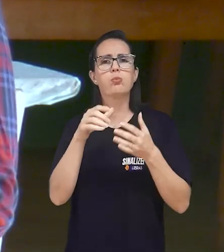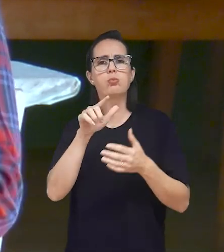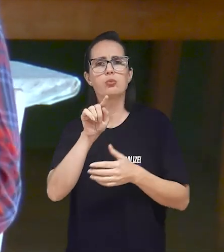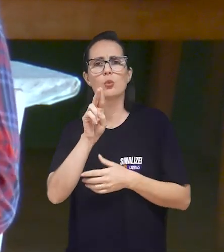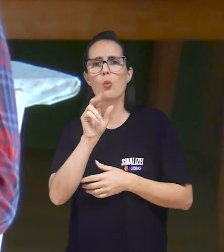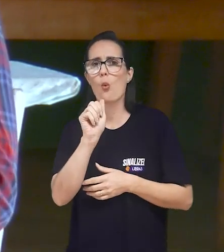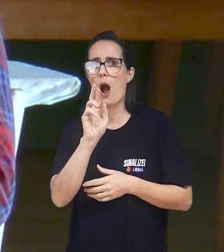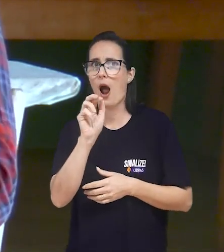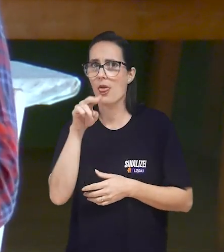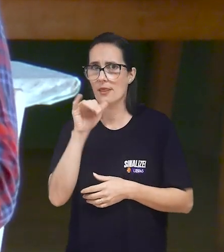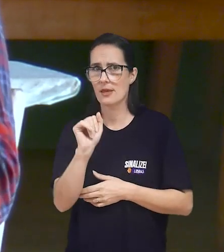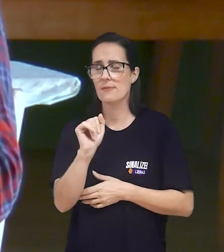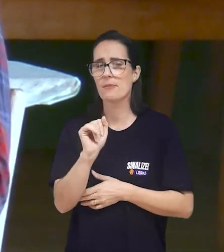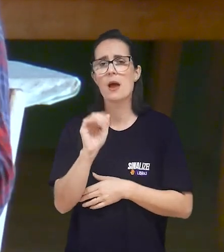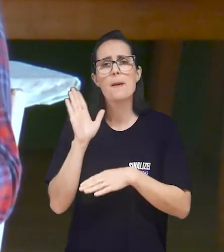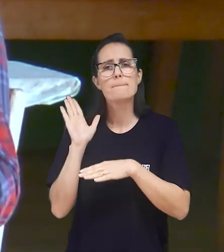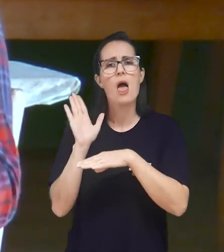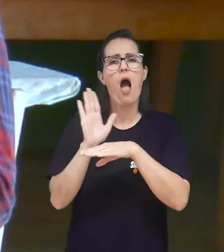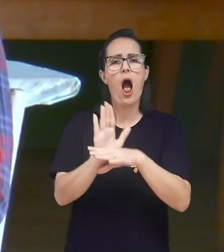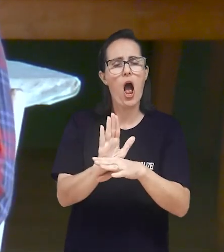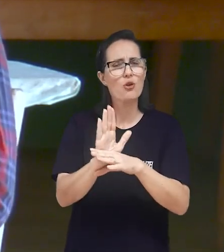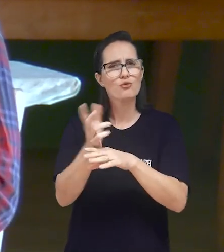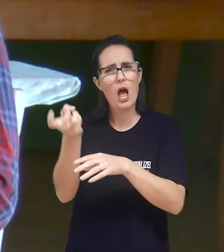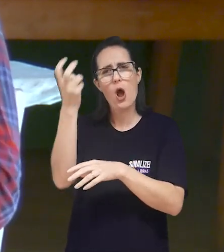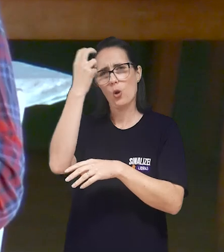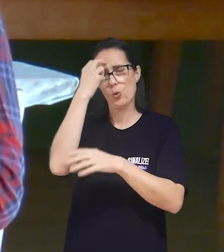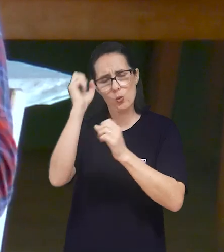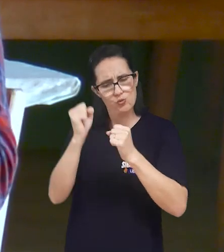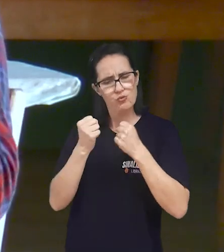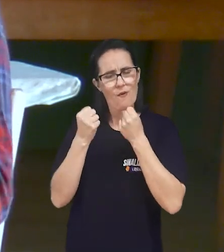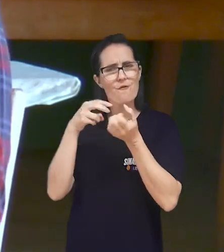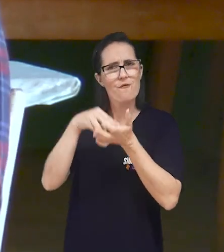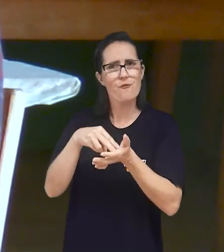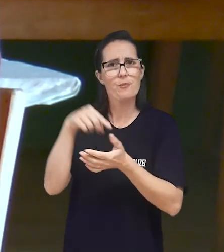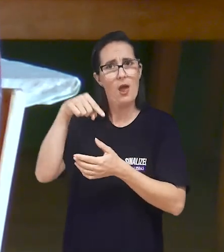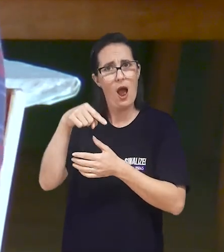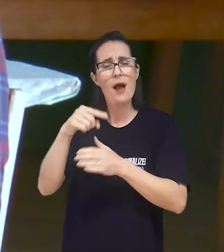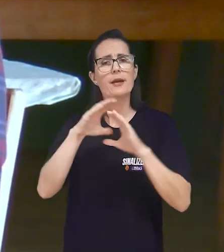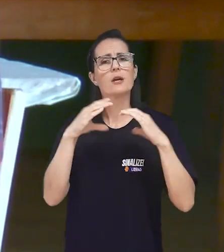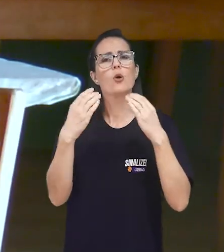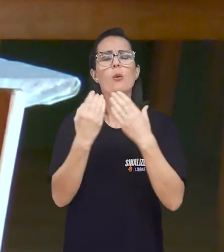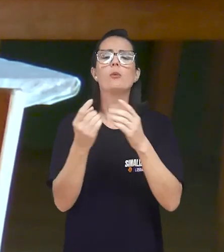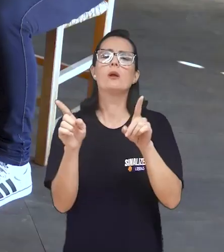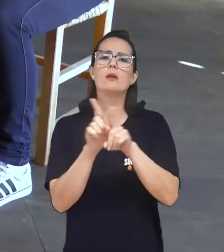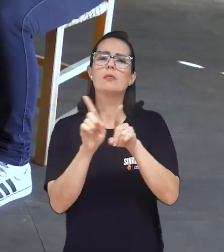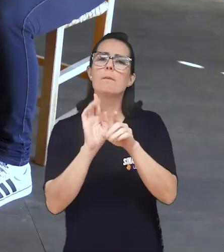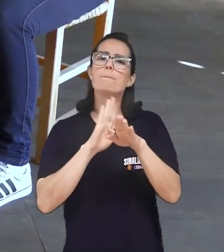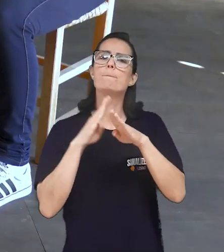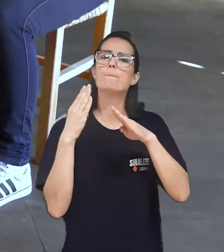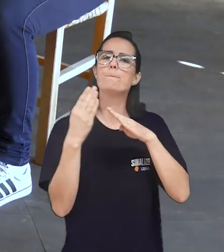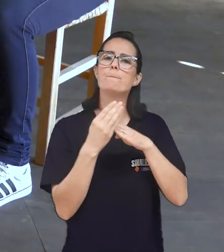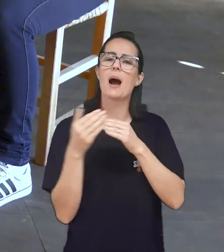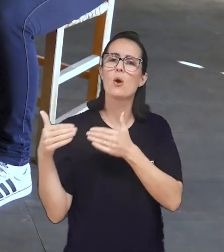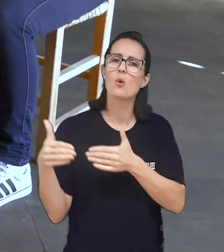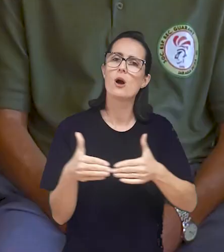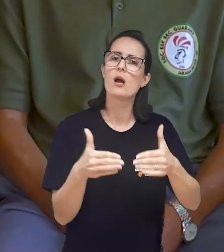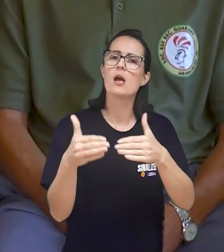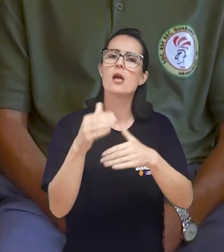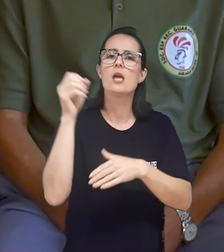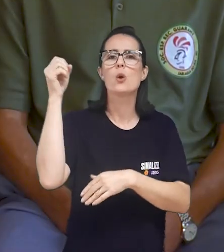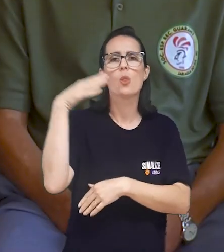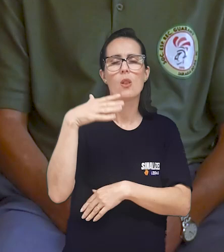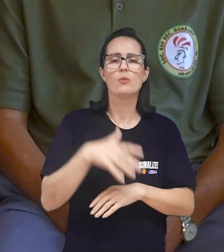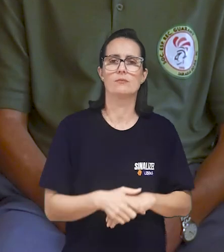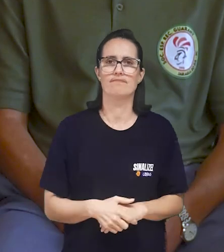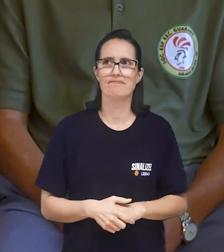para o fortalecimento da cultura aqui da localidade e também da comunidade do bairro do Rio da Luz? Eu